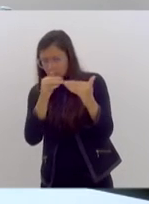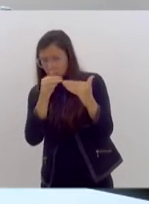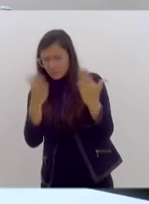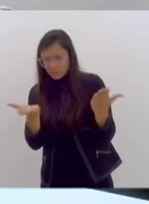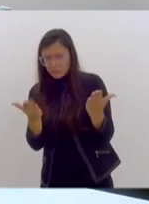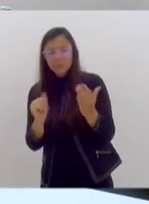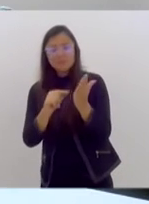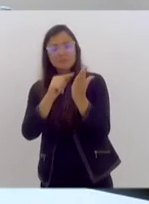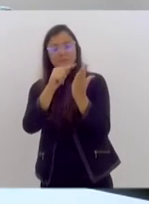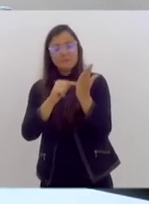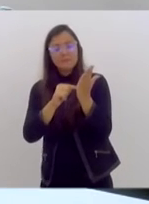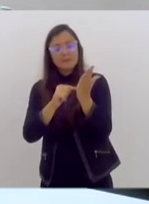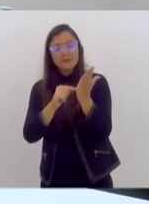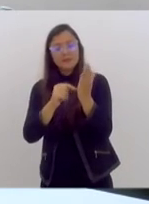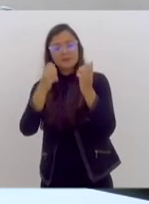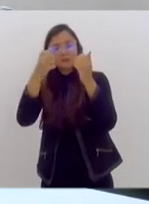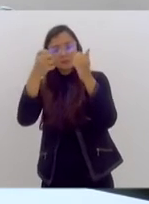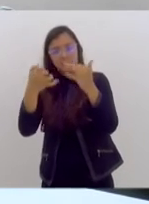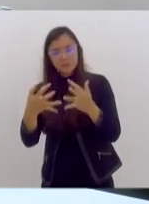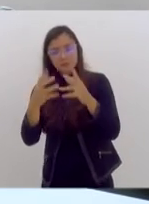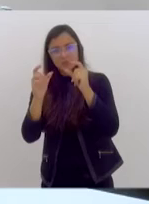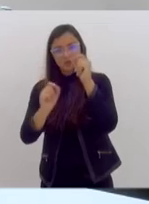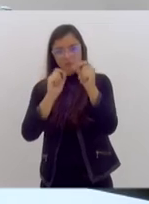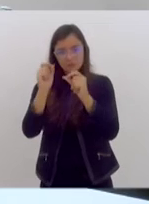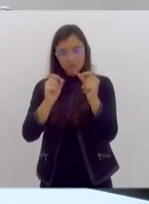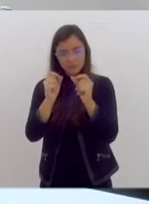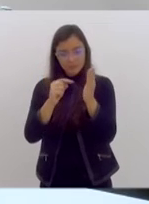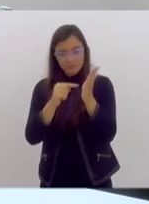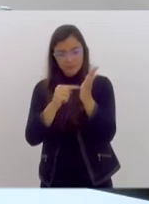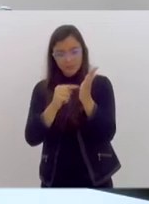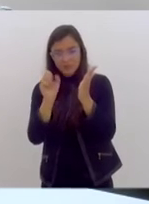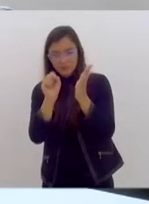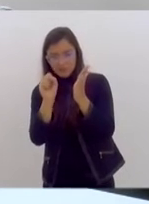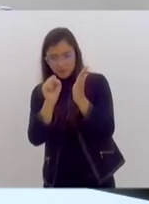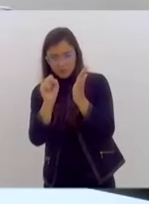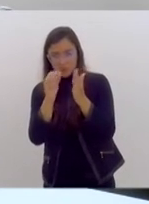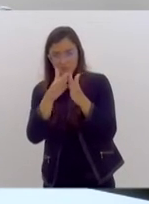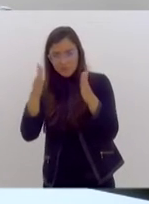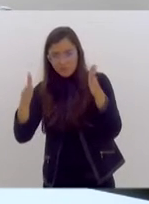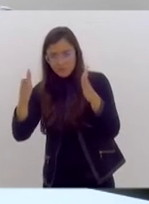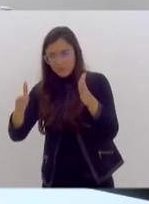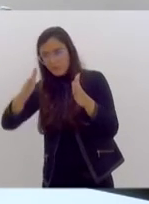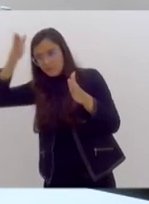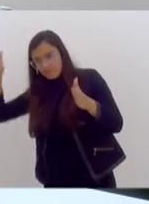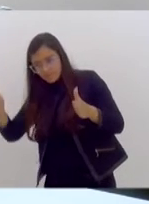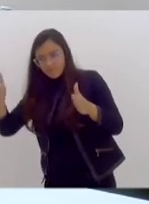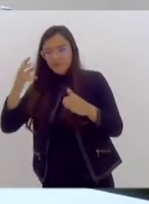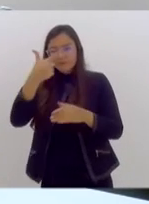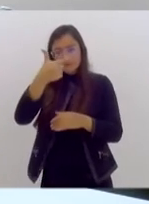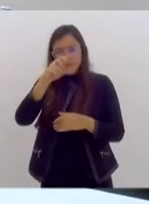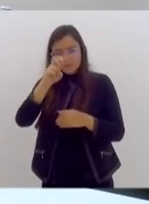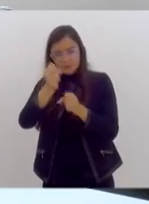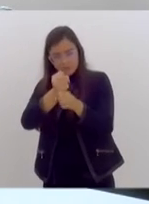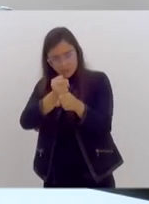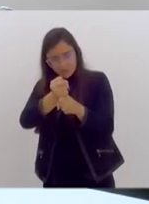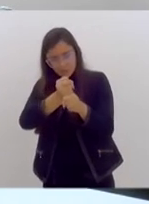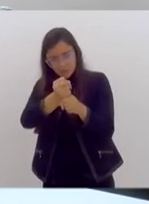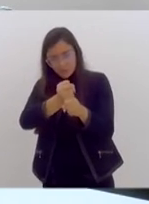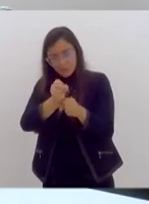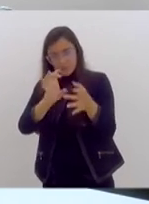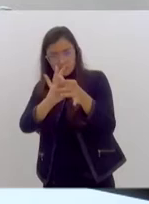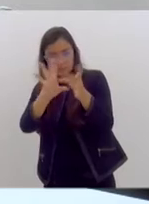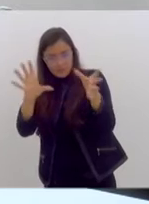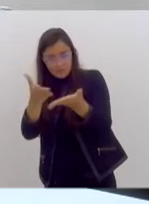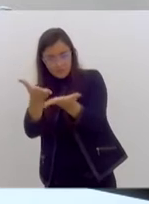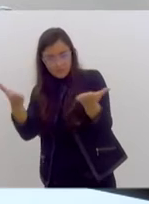oitavo tema auditivo É que prorrogou revisão do oitavo tema de Estiva que provocou antecipadamente a concessão por 25 anos a fim de modificar